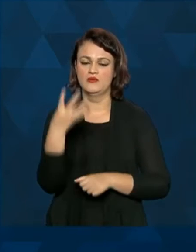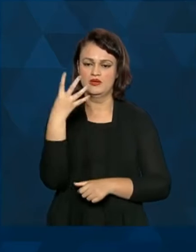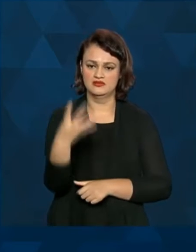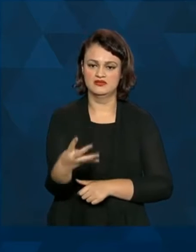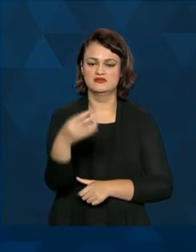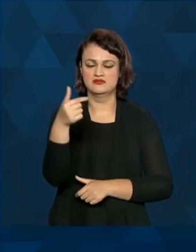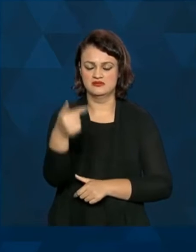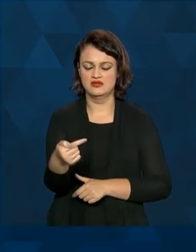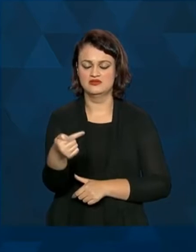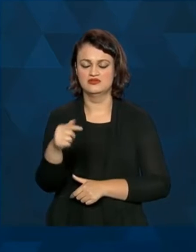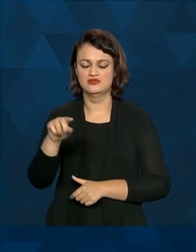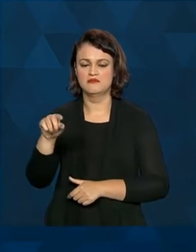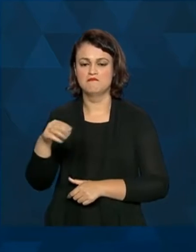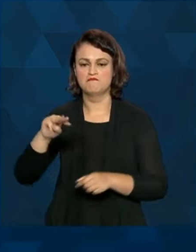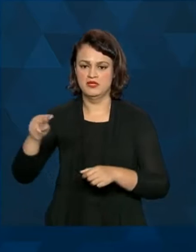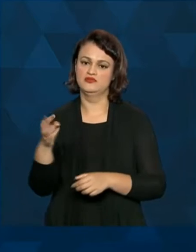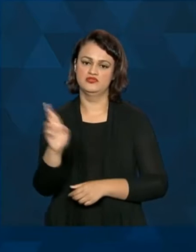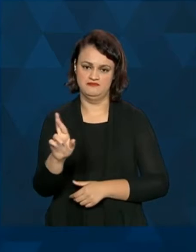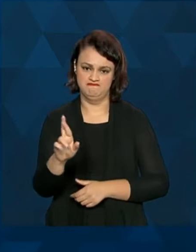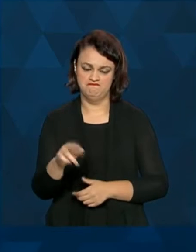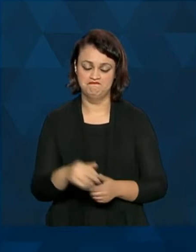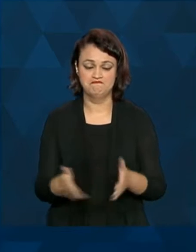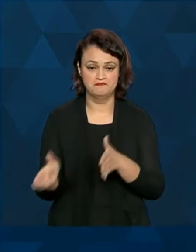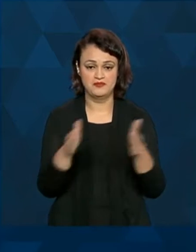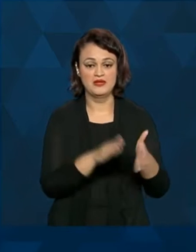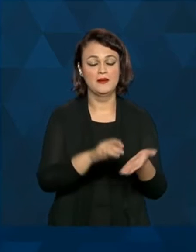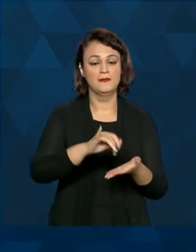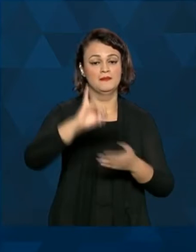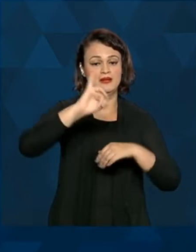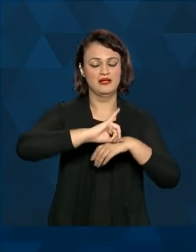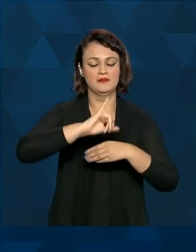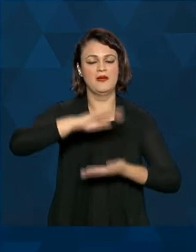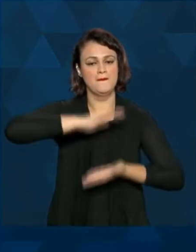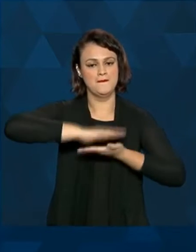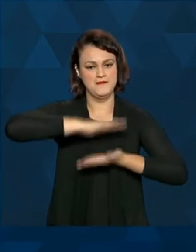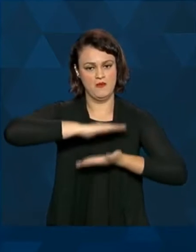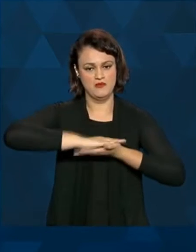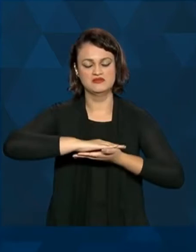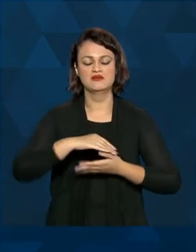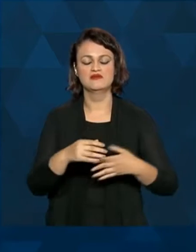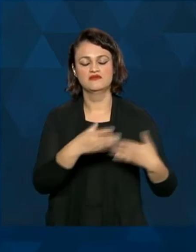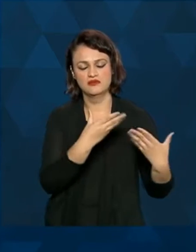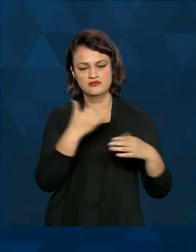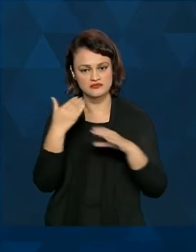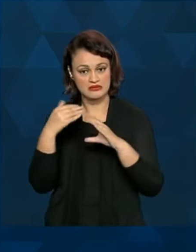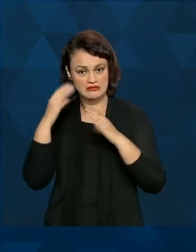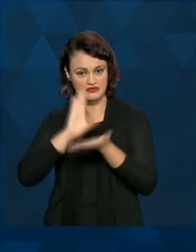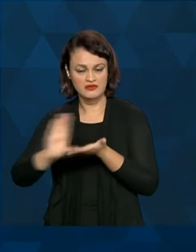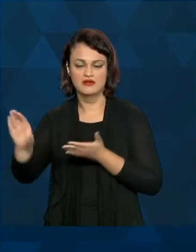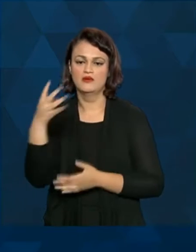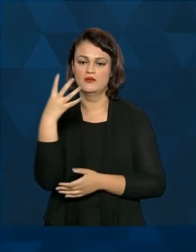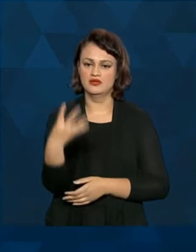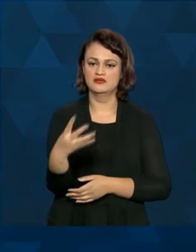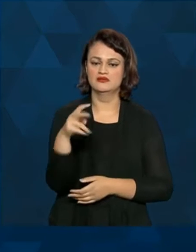45,7 milhões de reais. Para a capital, Palmas, foram distribuídos 45,3